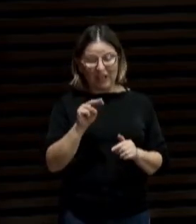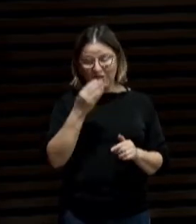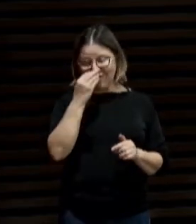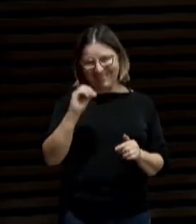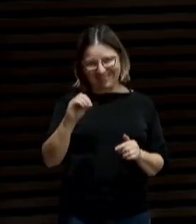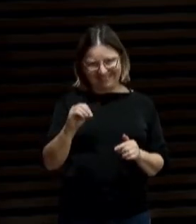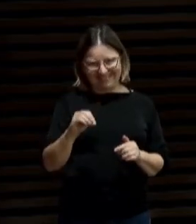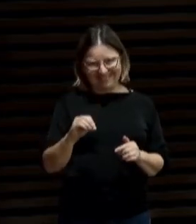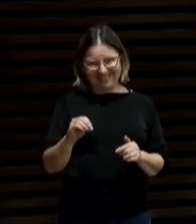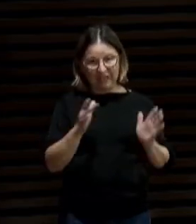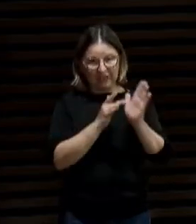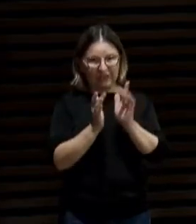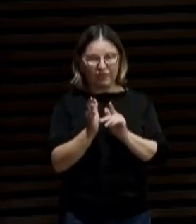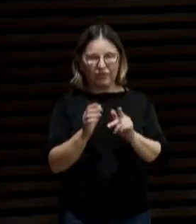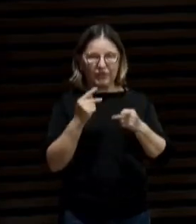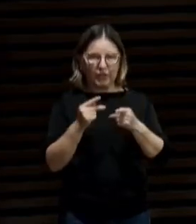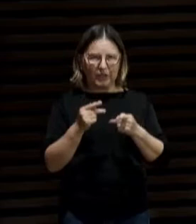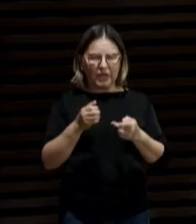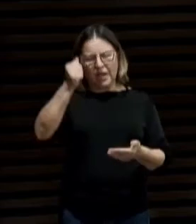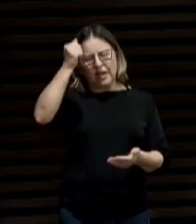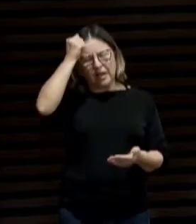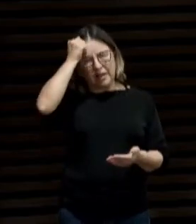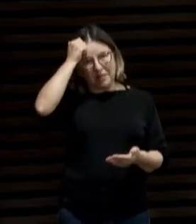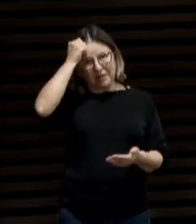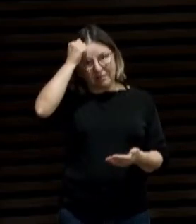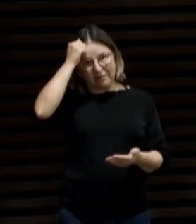Jesus diz assim: arrependei-vos e crede no Evangelho.